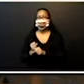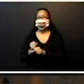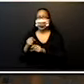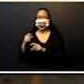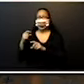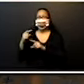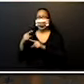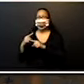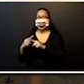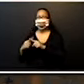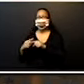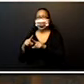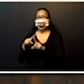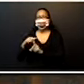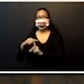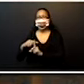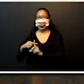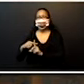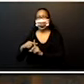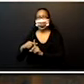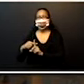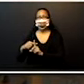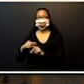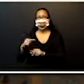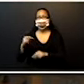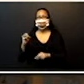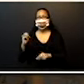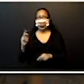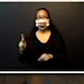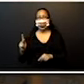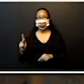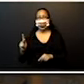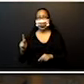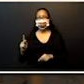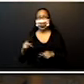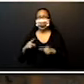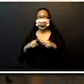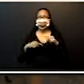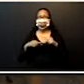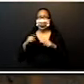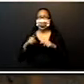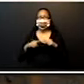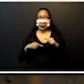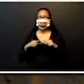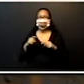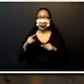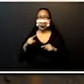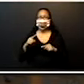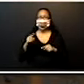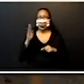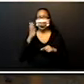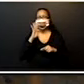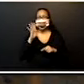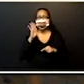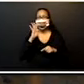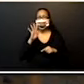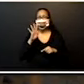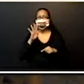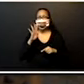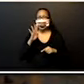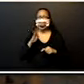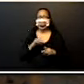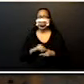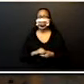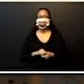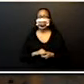mais. Tranquilo? O nosso material é muito bonzinho, ajuda a gente aí, ó. Completa algumas lacunas para vocês. Então,